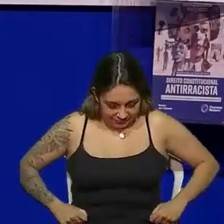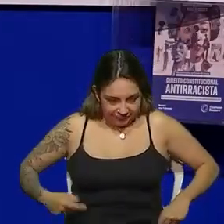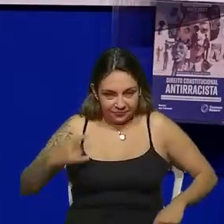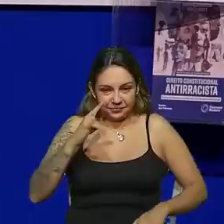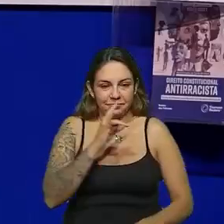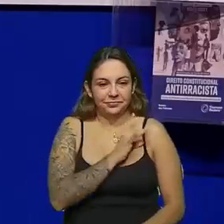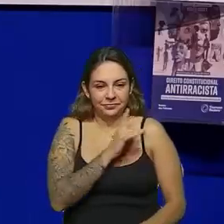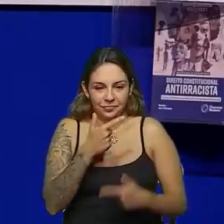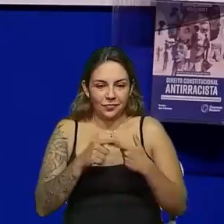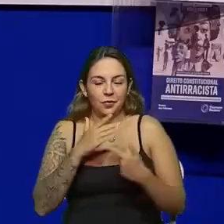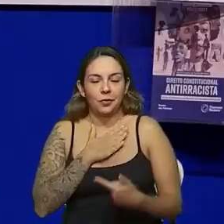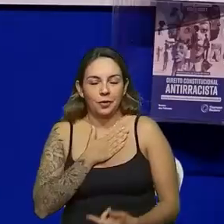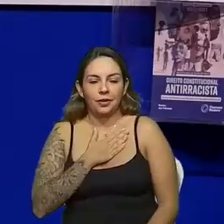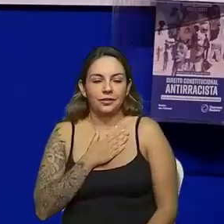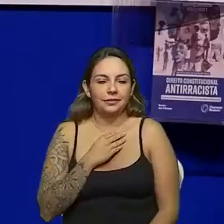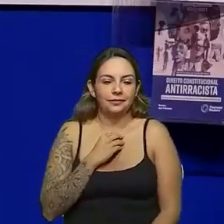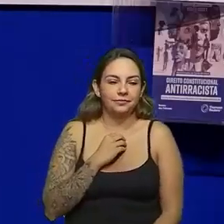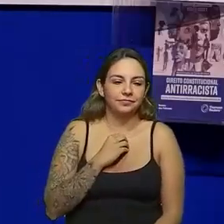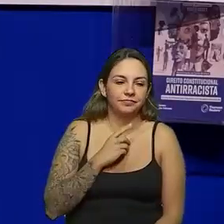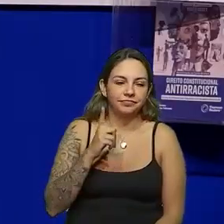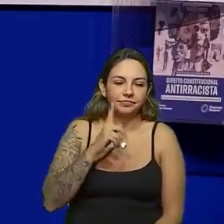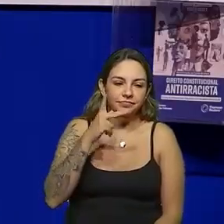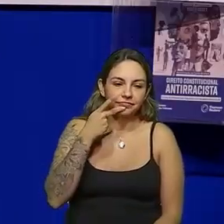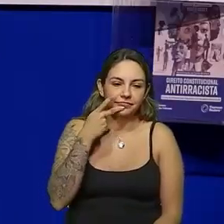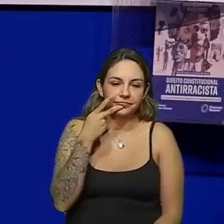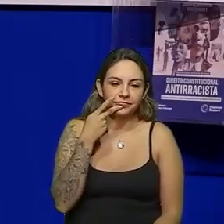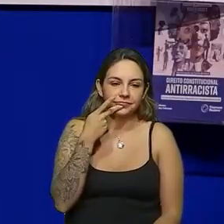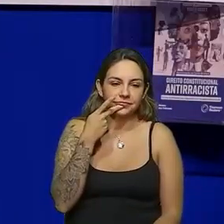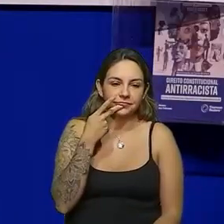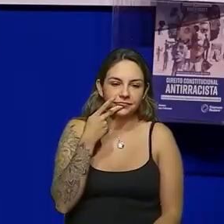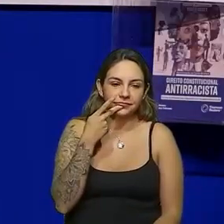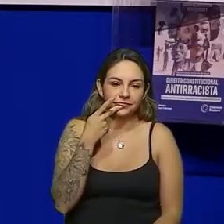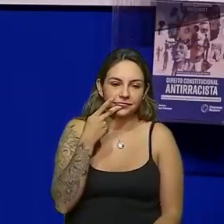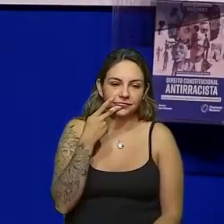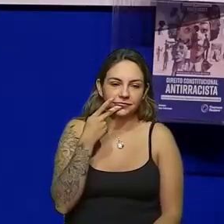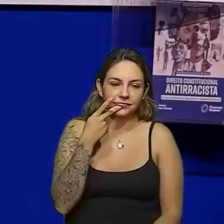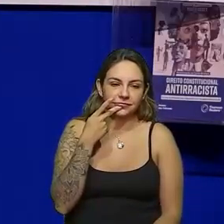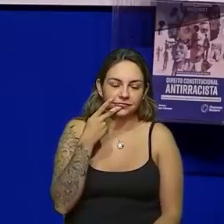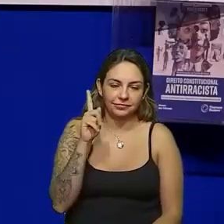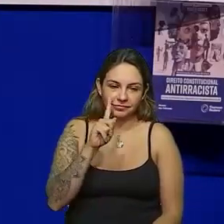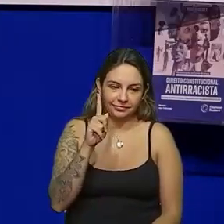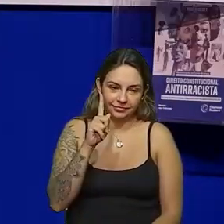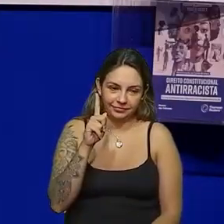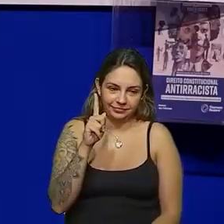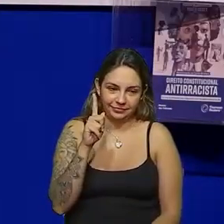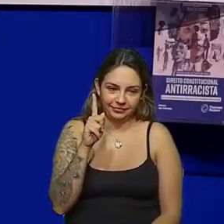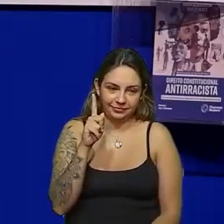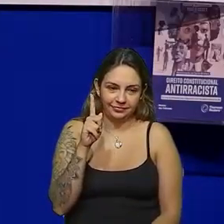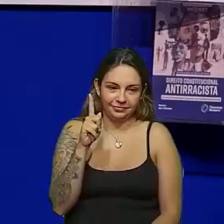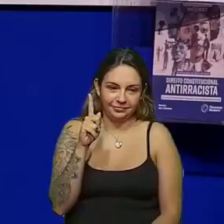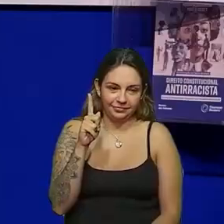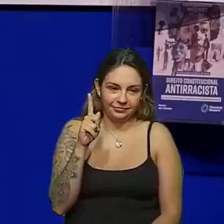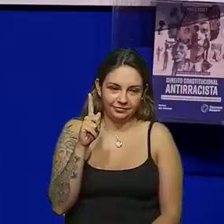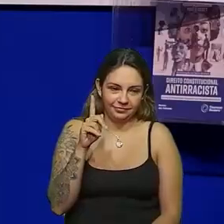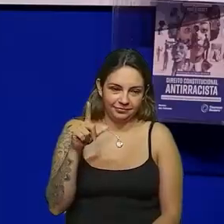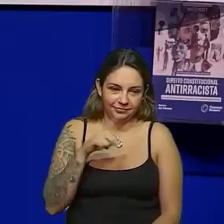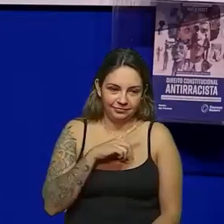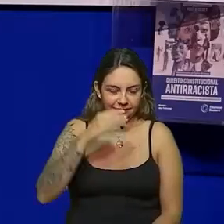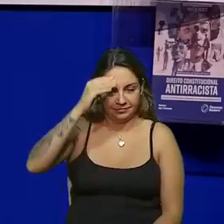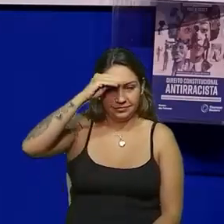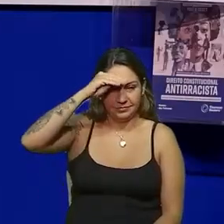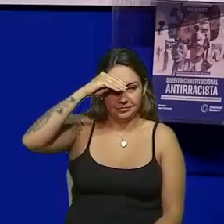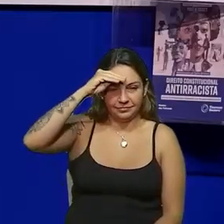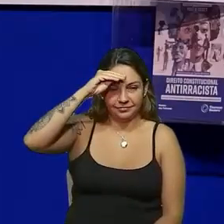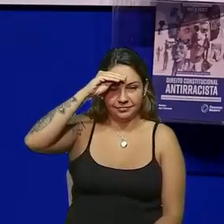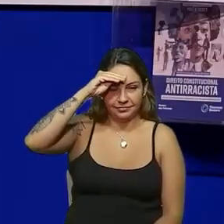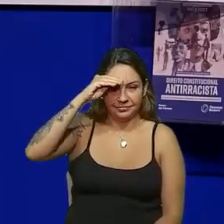o mesmo problema que eu, e não estou falando em baianidade, pelo amor de Deus, mas eu tenho uma